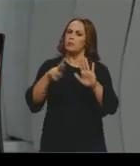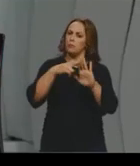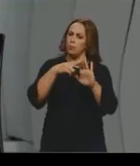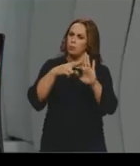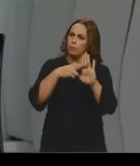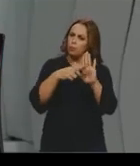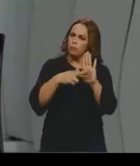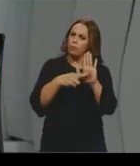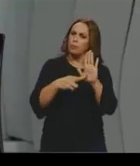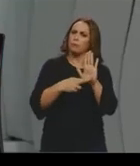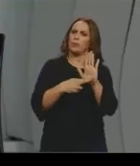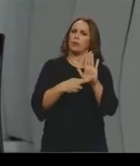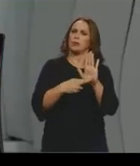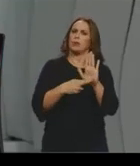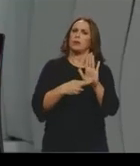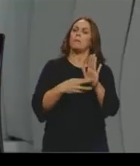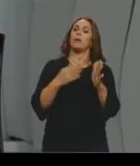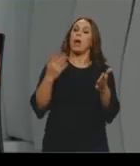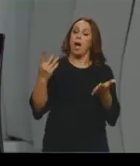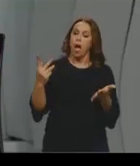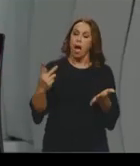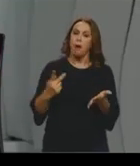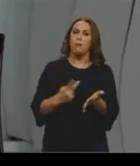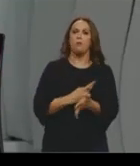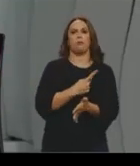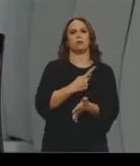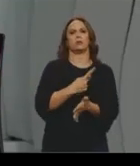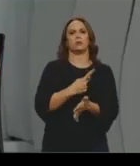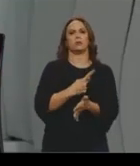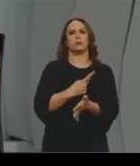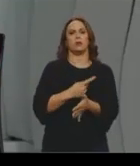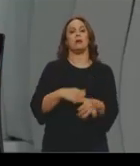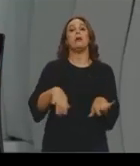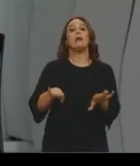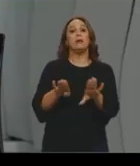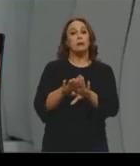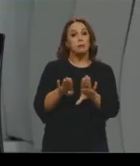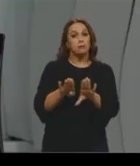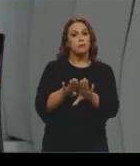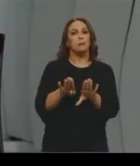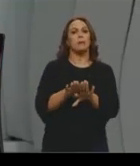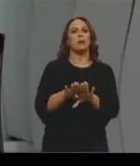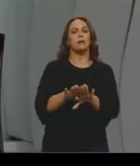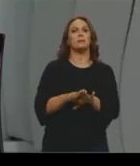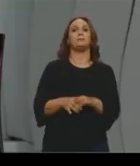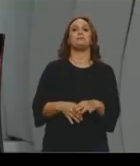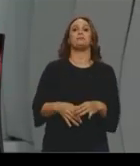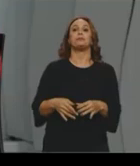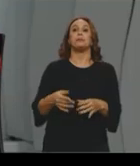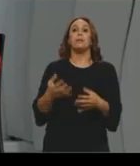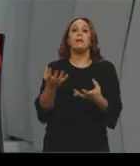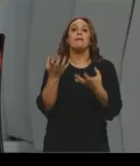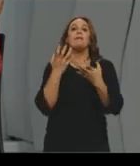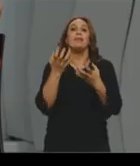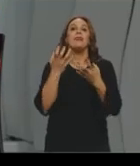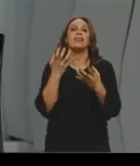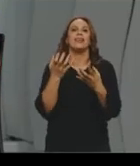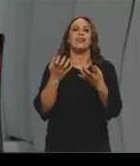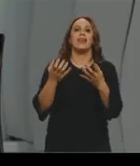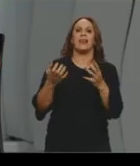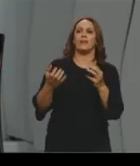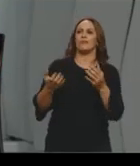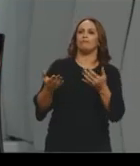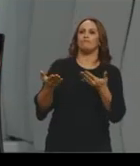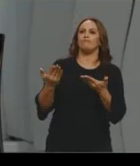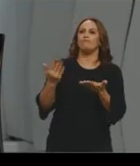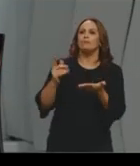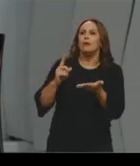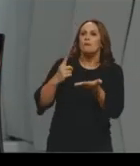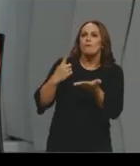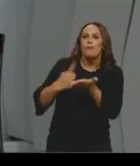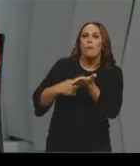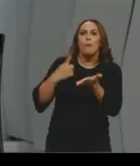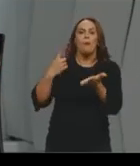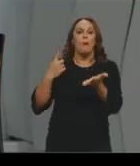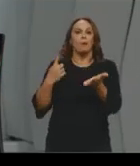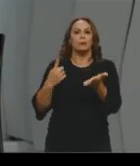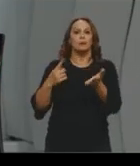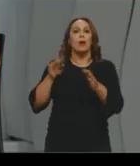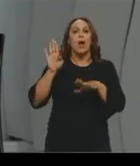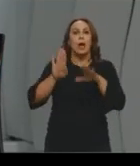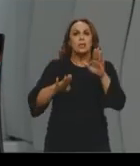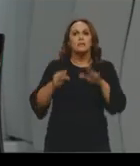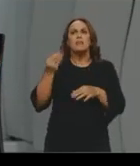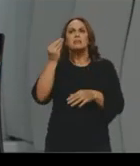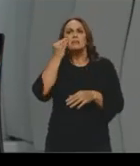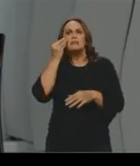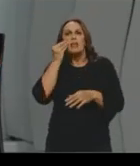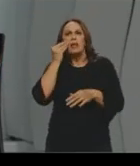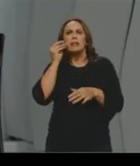movimento aconteça, né, e estar disposto também à negociação. Muitas vezes a gente não consegue tudo que é buscado, né? Mas só